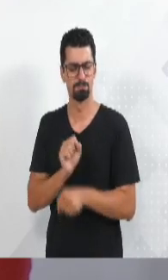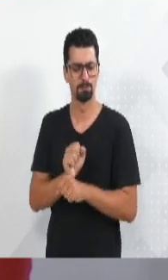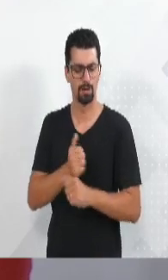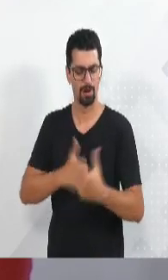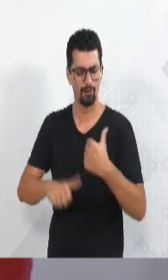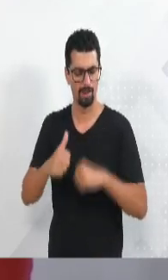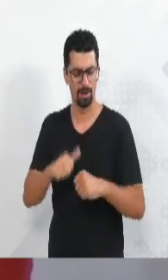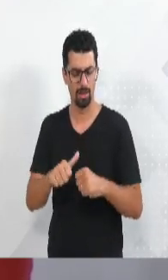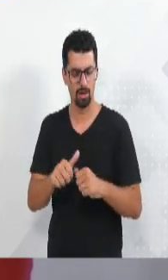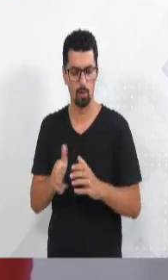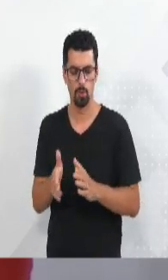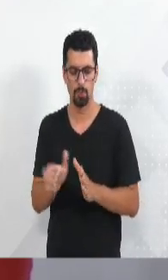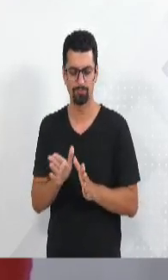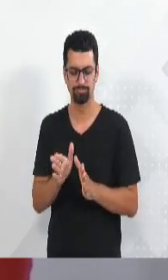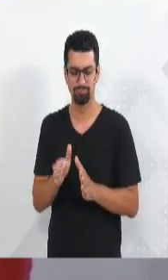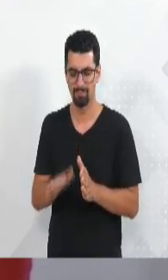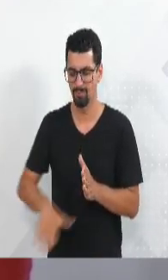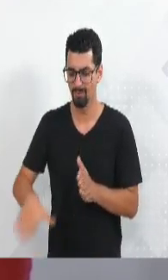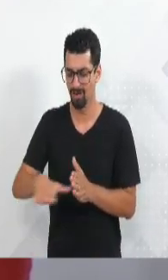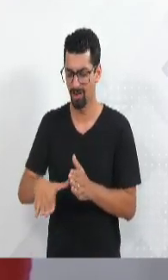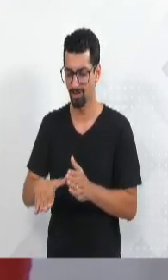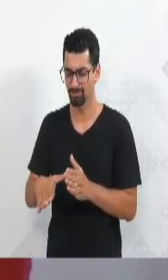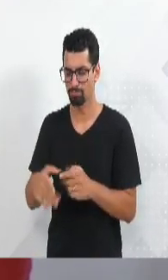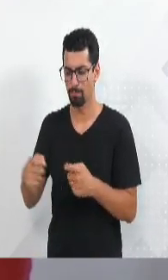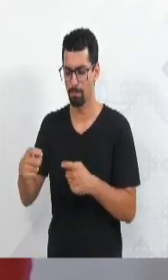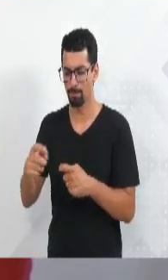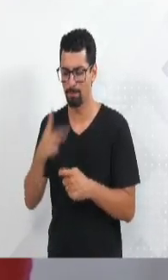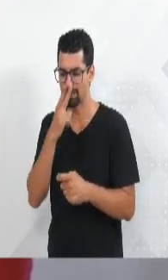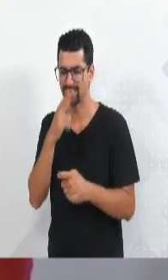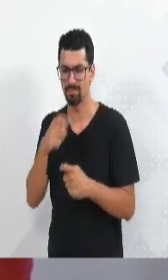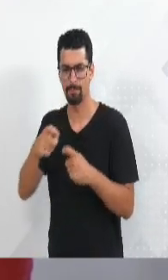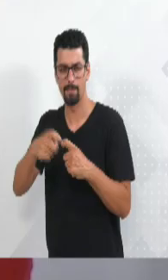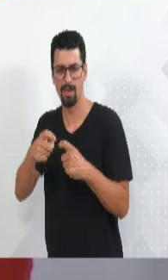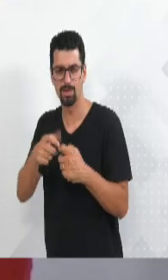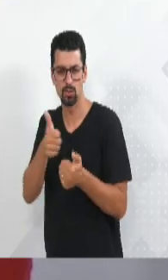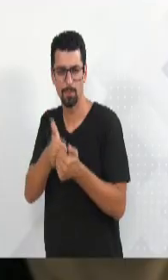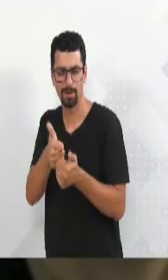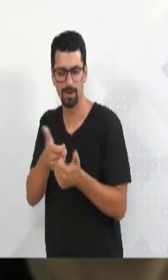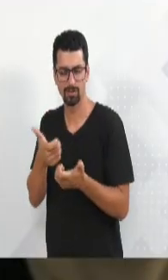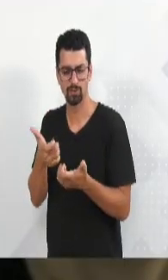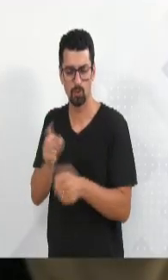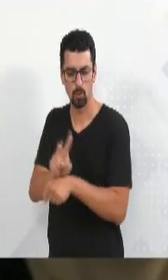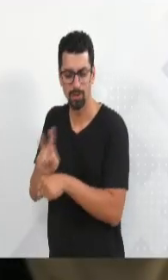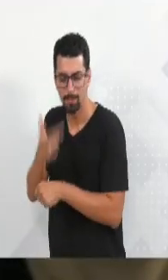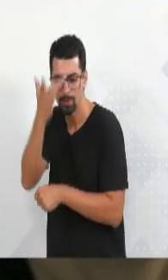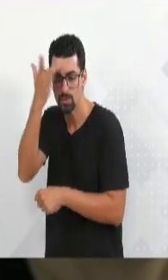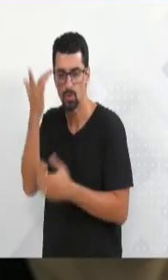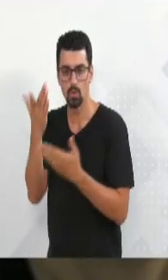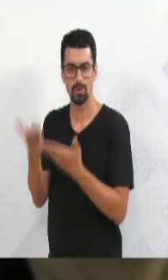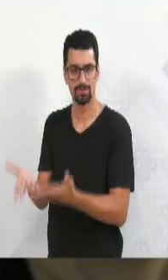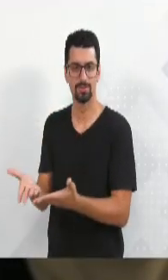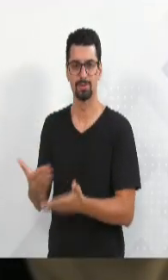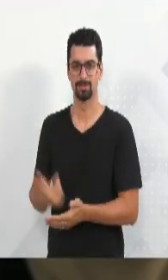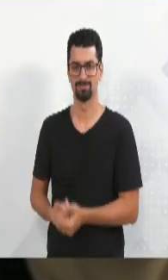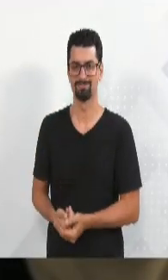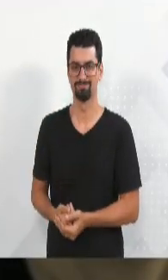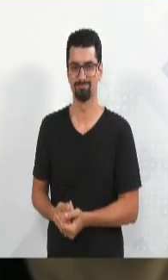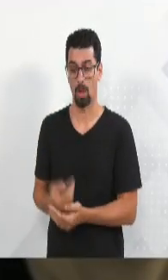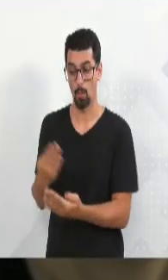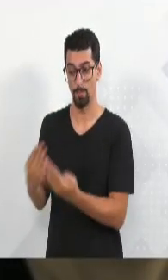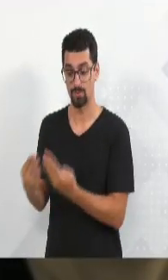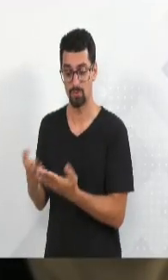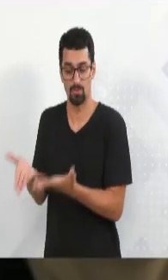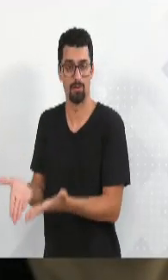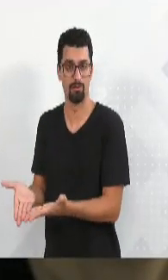uma área mais voltada para medicina para cuidar mais das pessoas E aí eu imagino